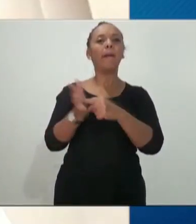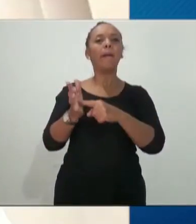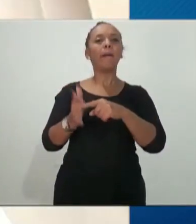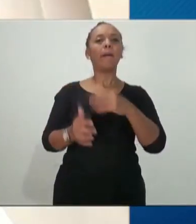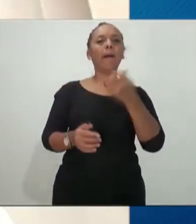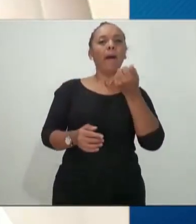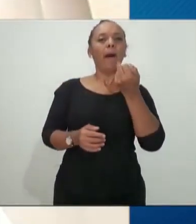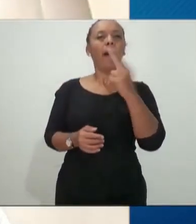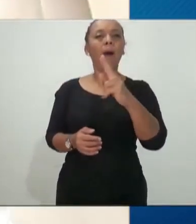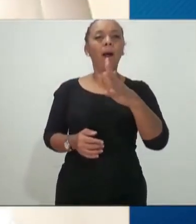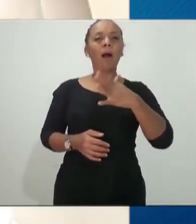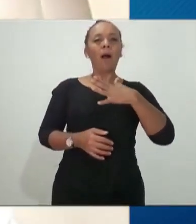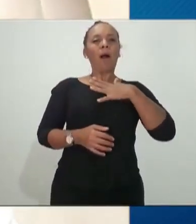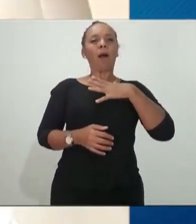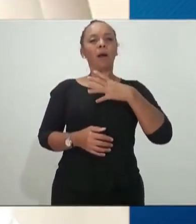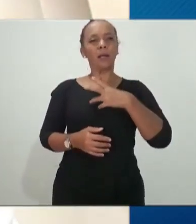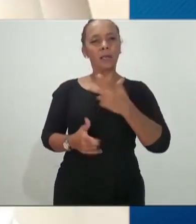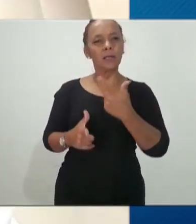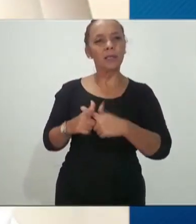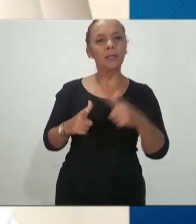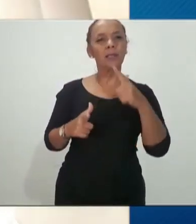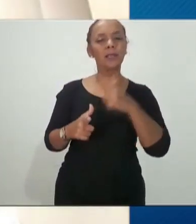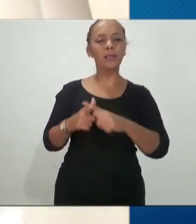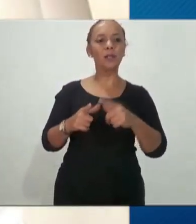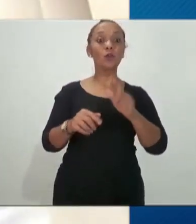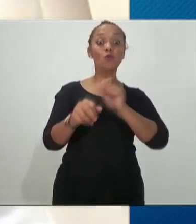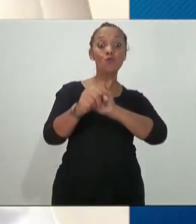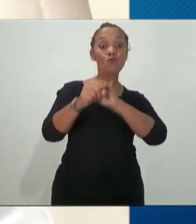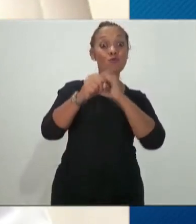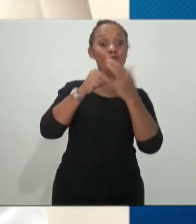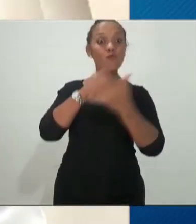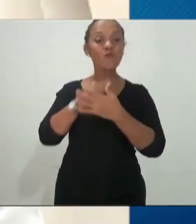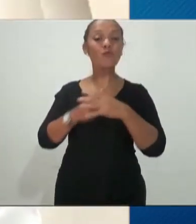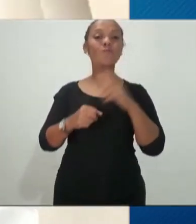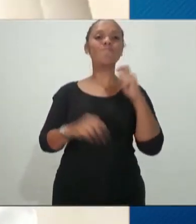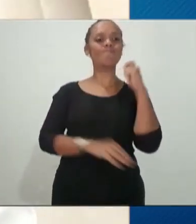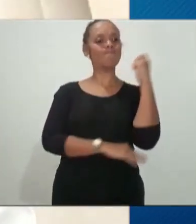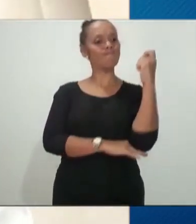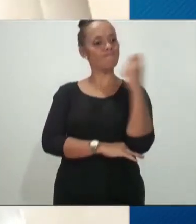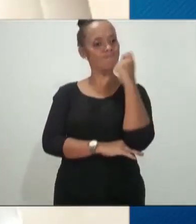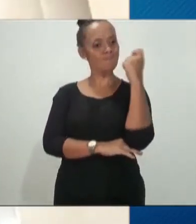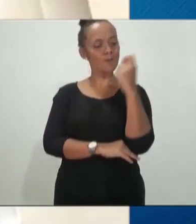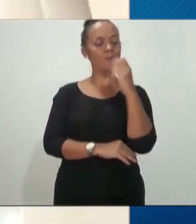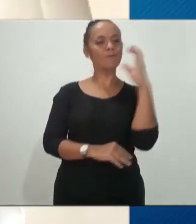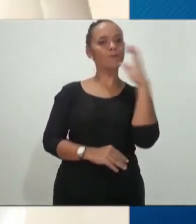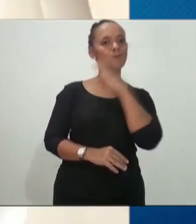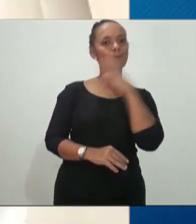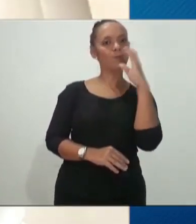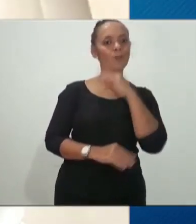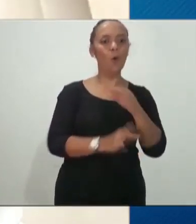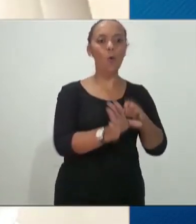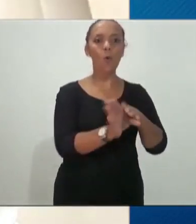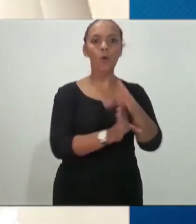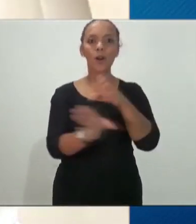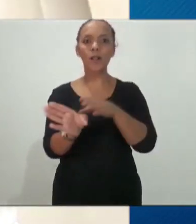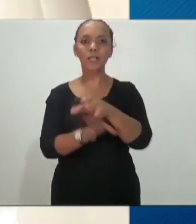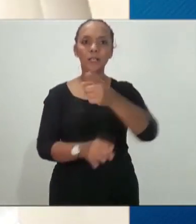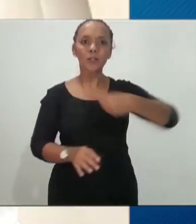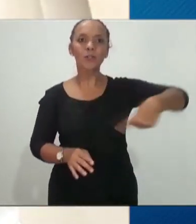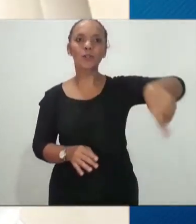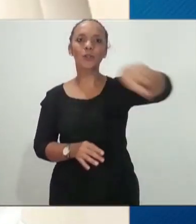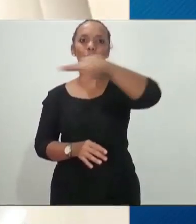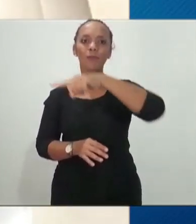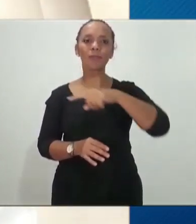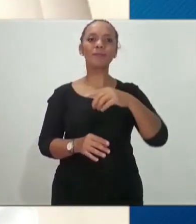dentro de um grande pacote que o COVID traz como gravidade de pacientes para emergência. Então essas são as